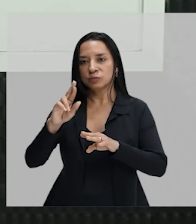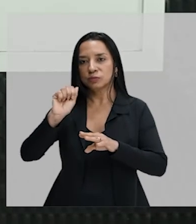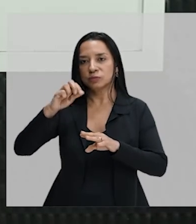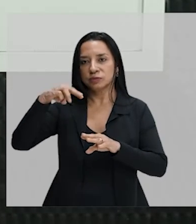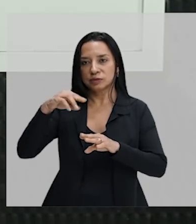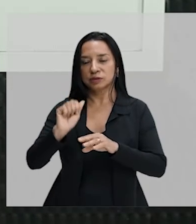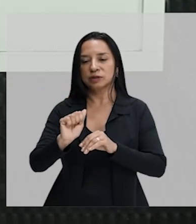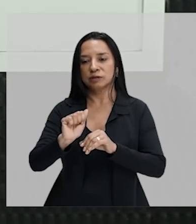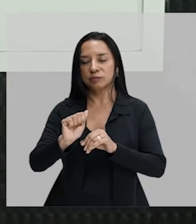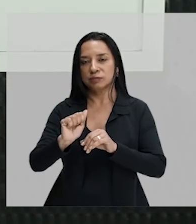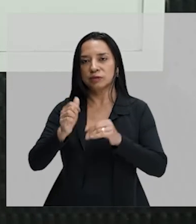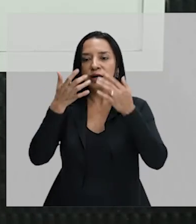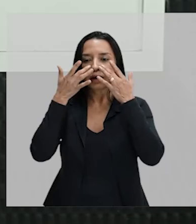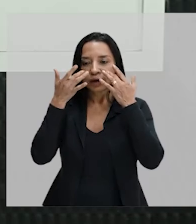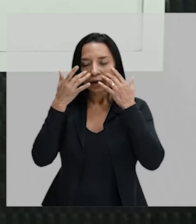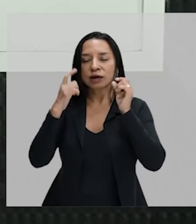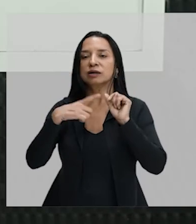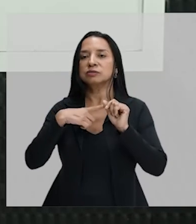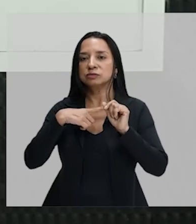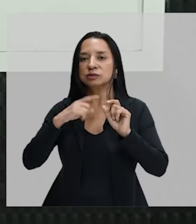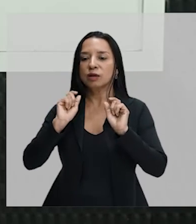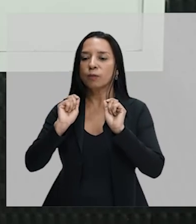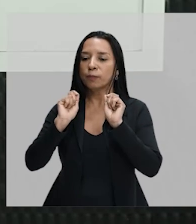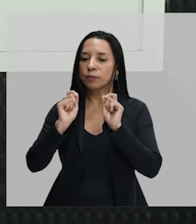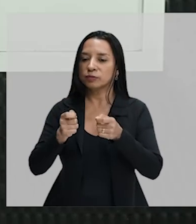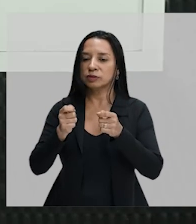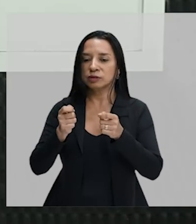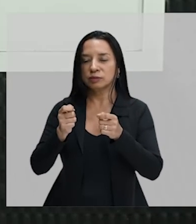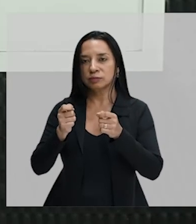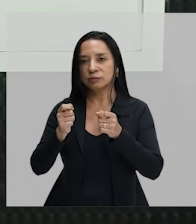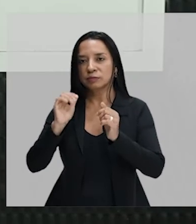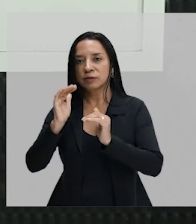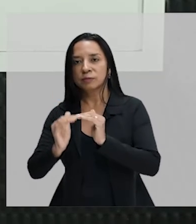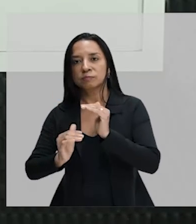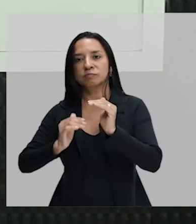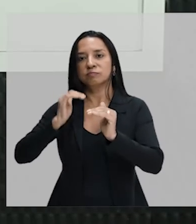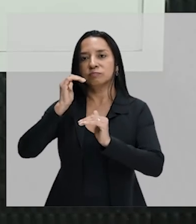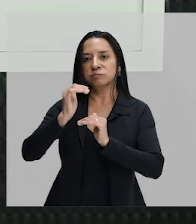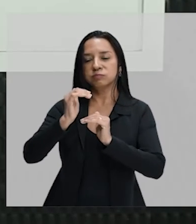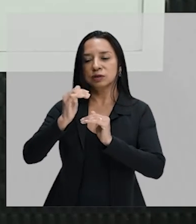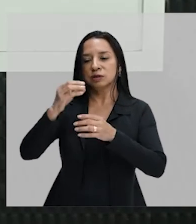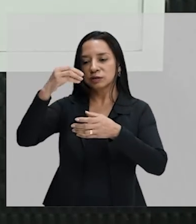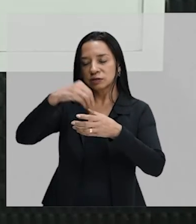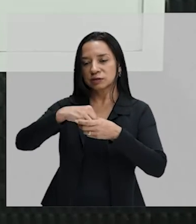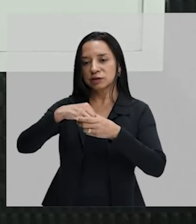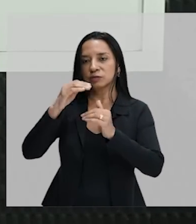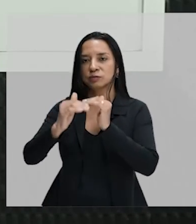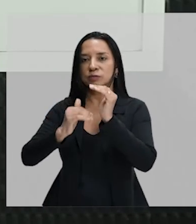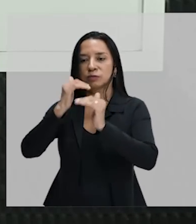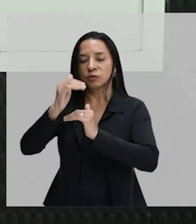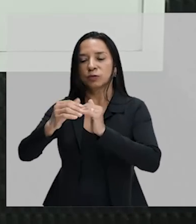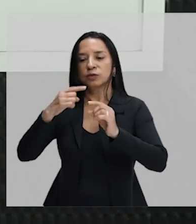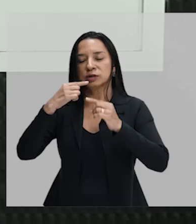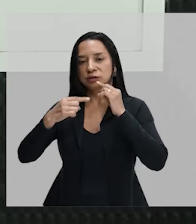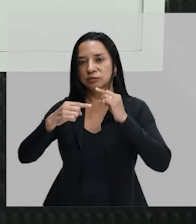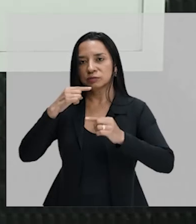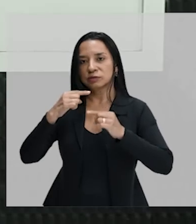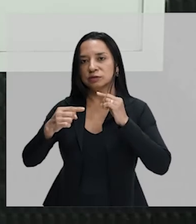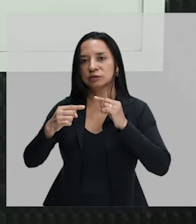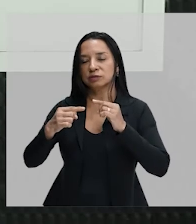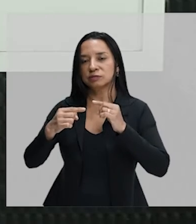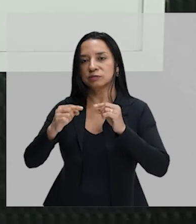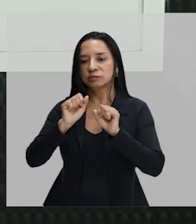tem esse poder. Tá? Ela cresce para além. E dentro deste processo de diálogo, ela